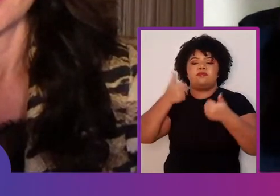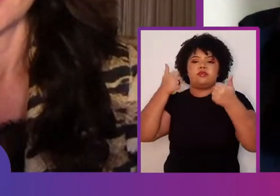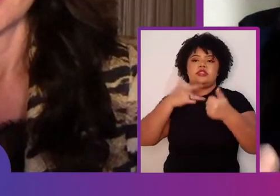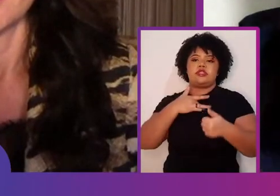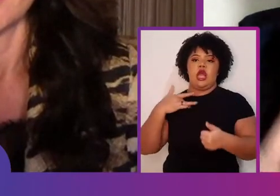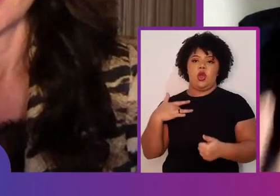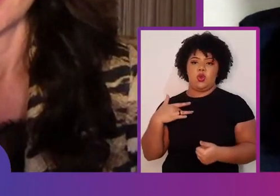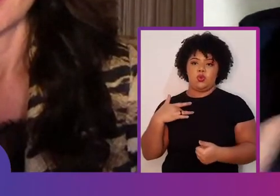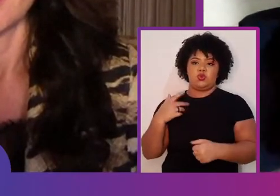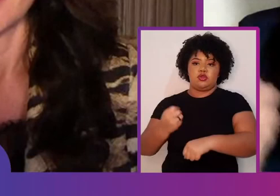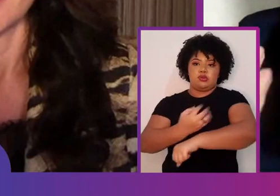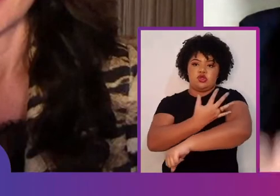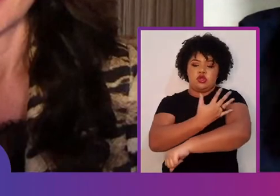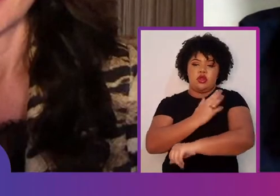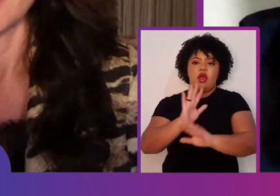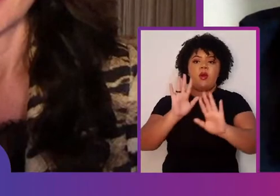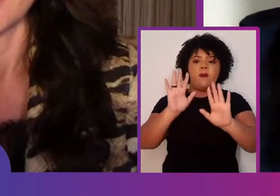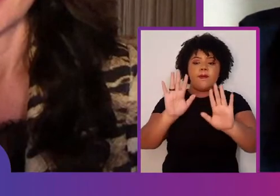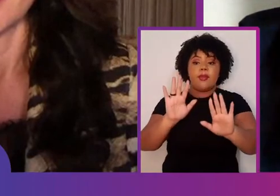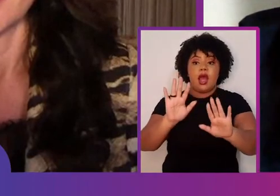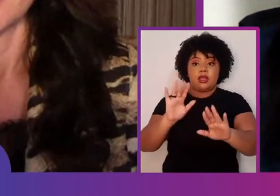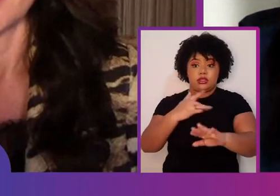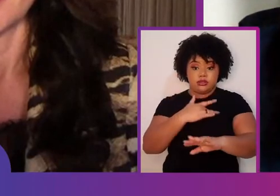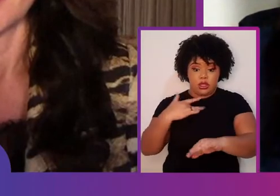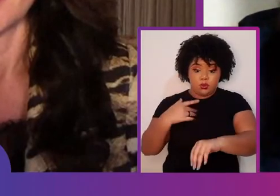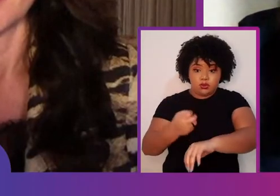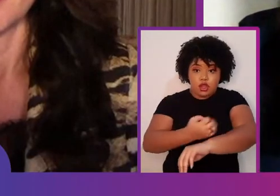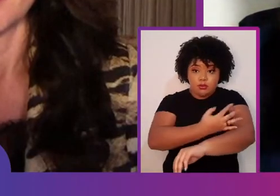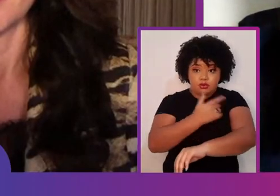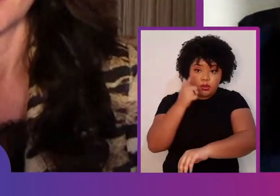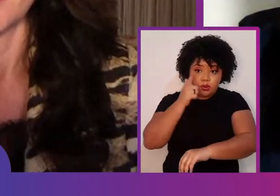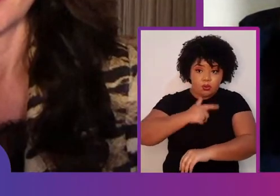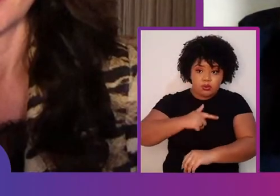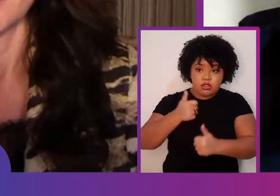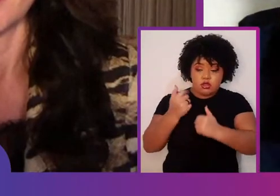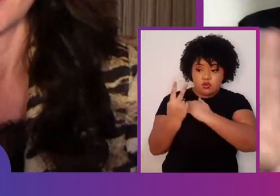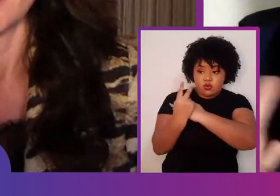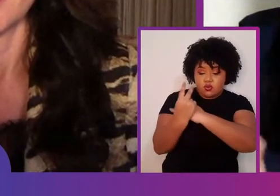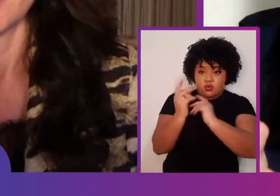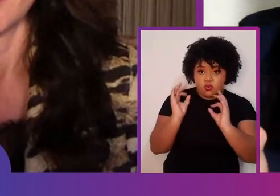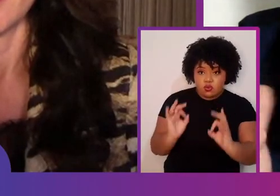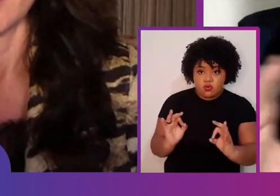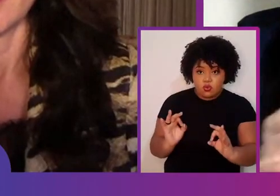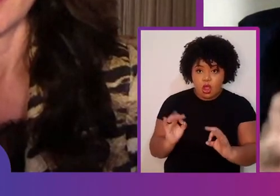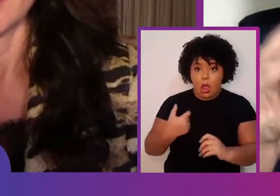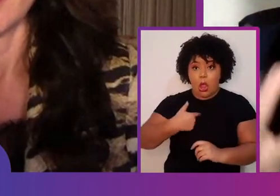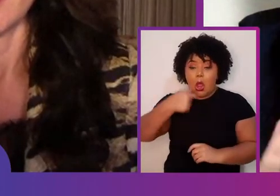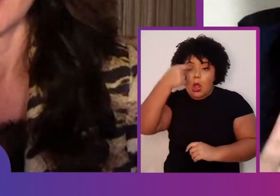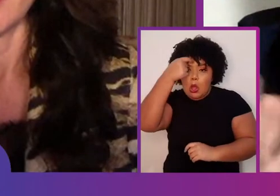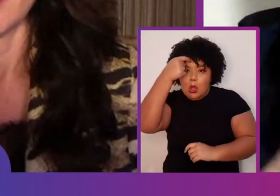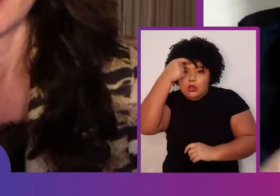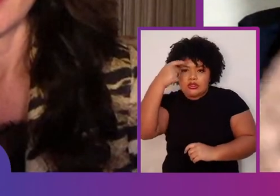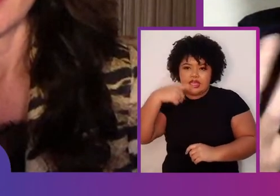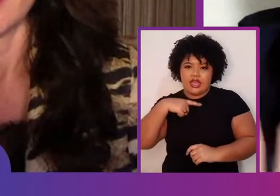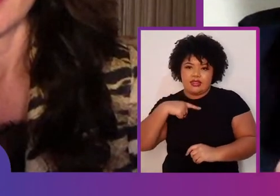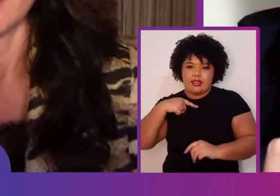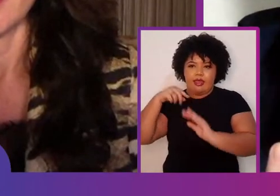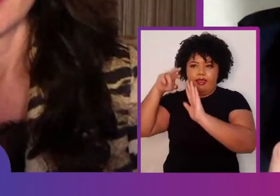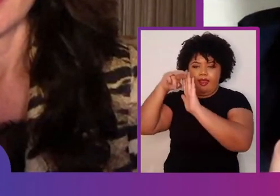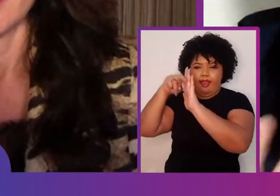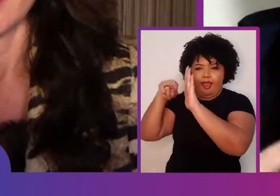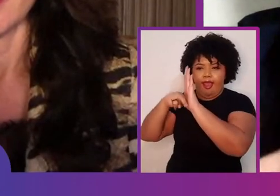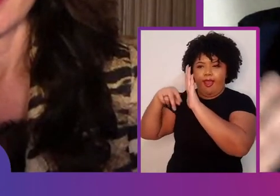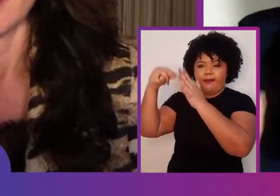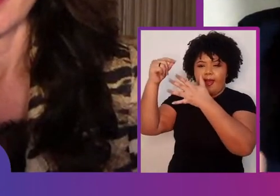melhor para que você possa dizer que a sua qualidade de vida está sendo preservada? É a sua consciência cheia de tem-quês, cheia de regras, cheia